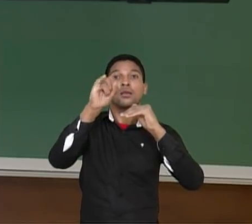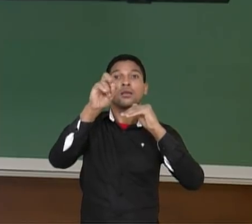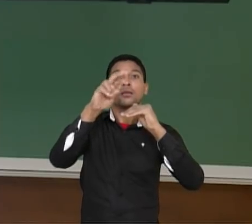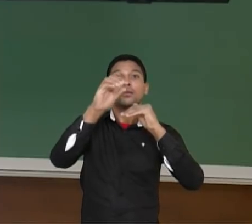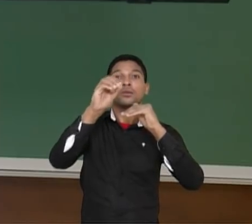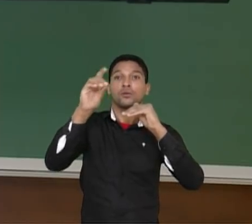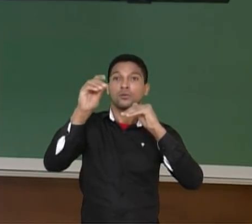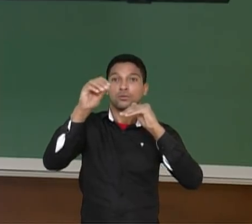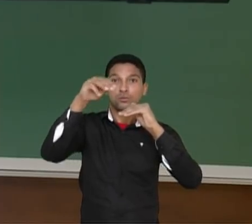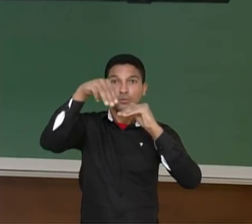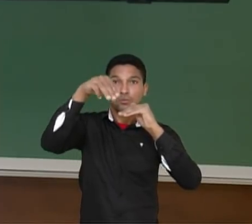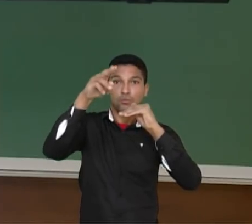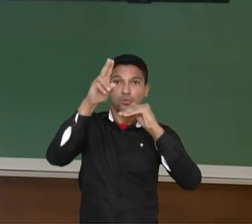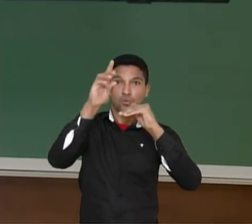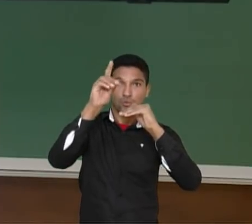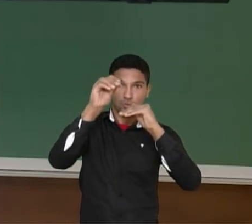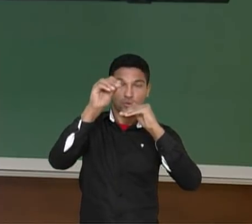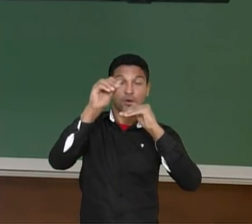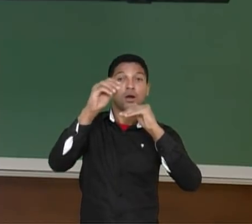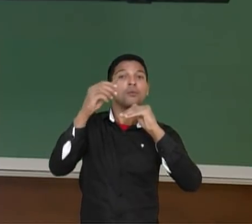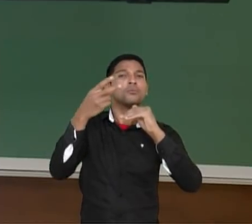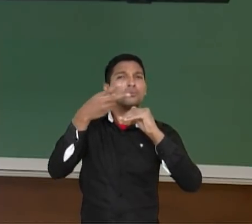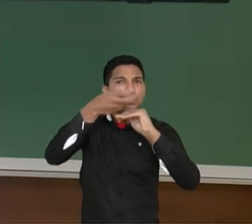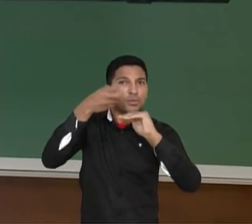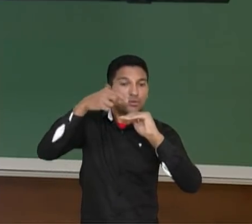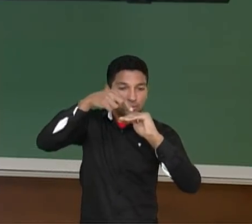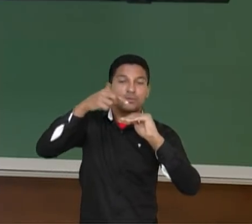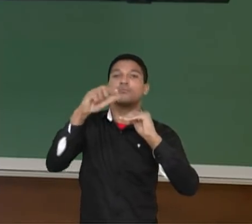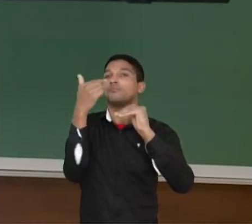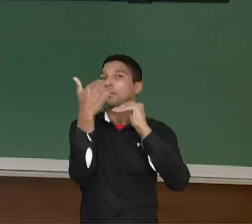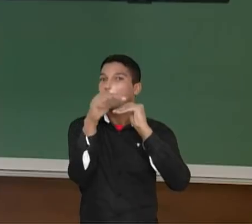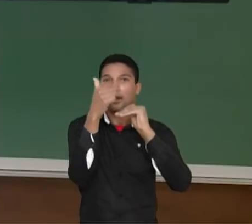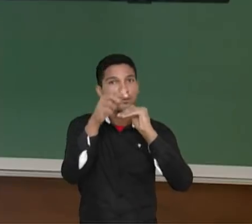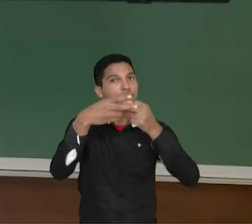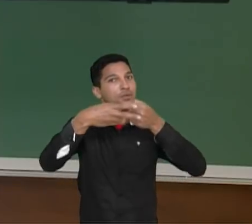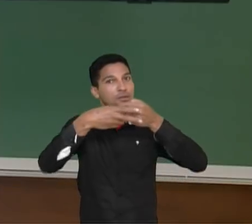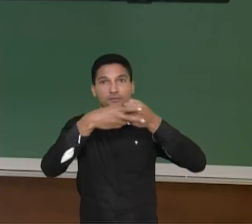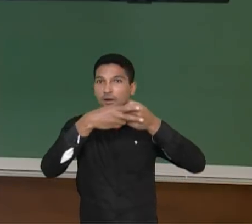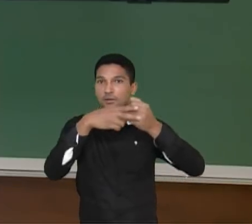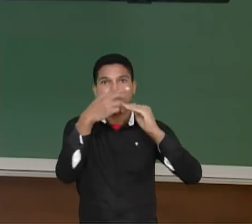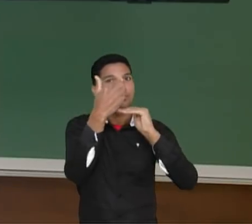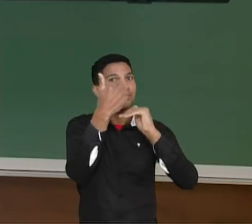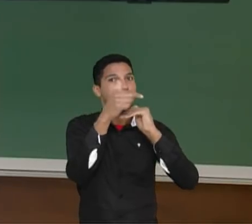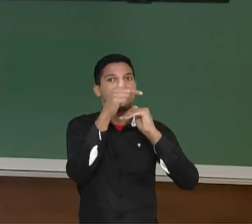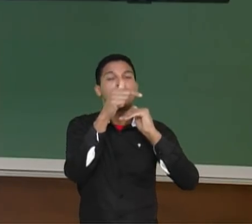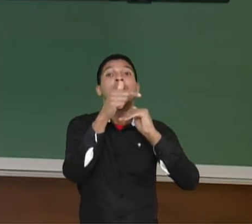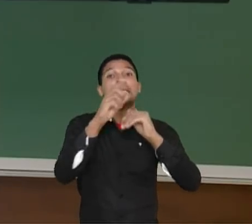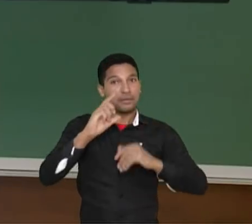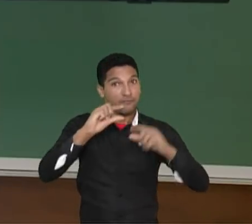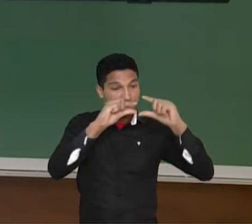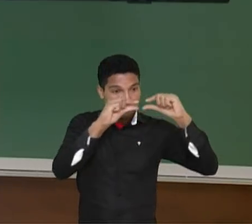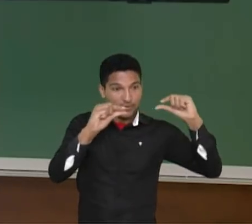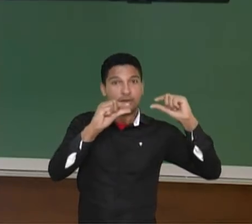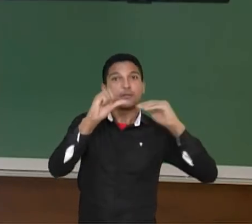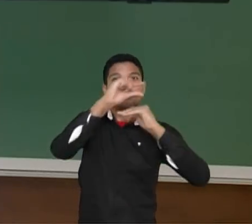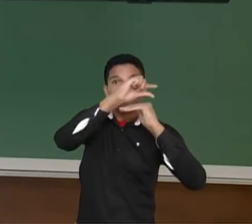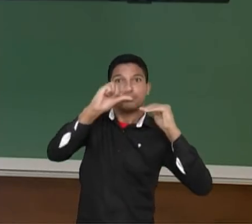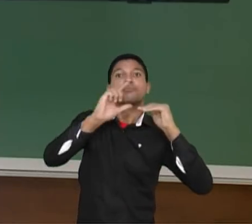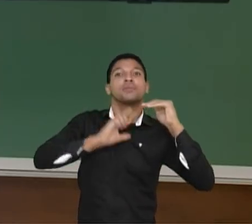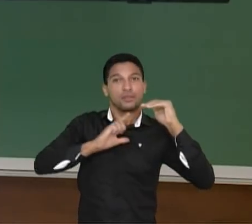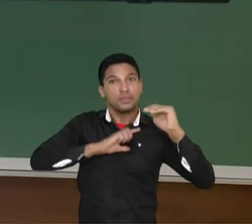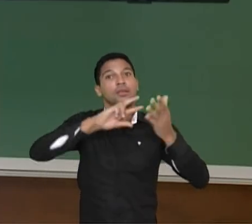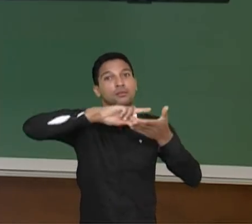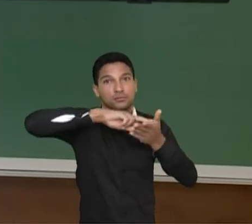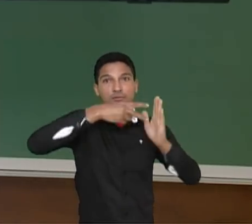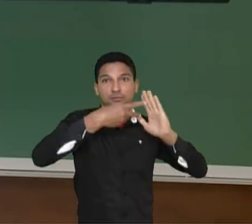de frase nominal. O enunciado ele possui sentido completo? Sim, porém não há presença de verbo. Agora,